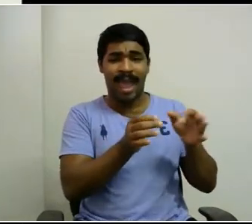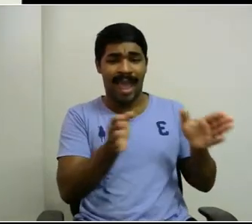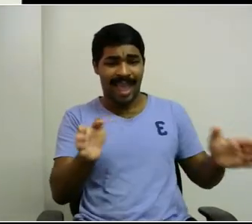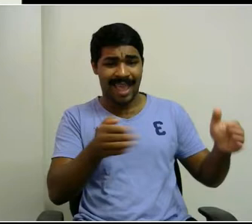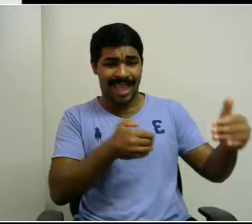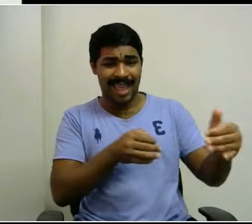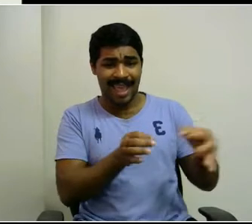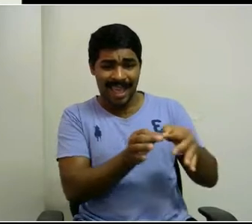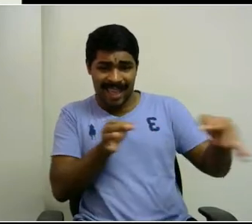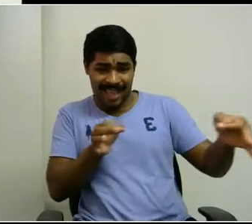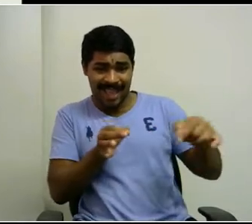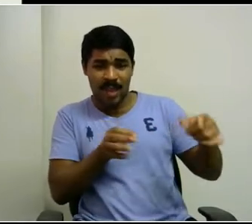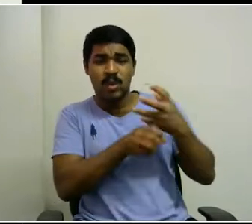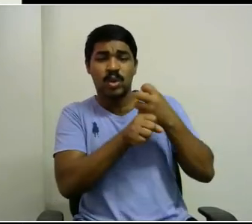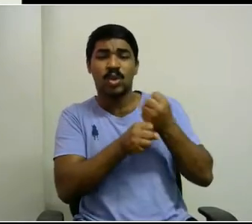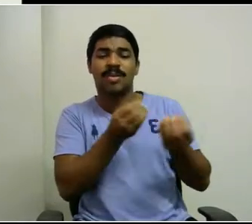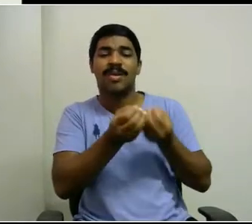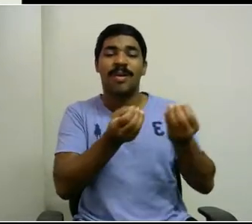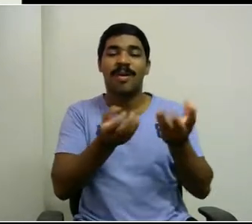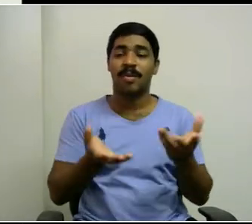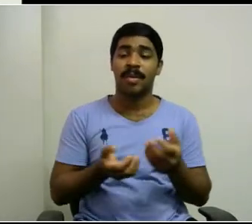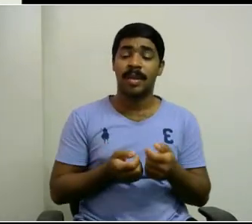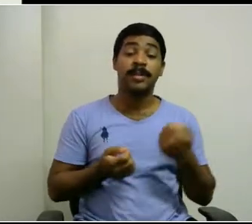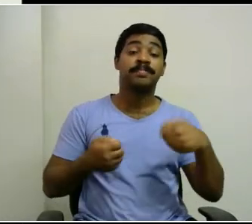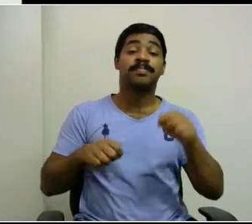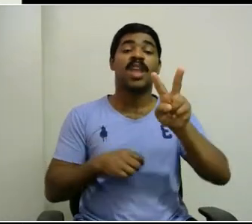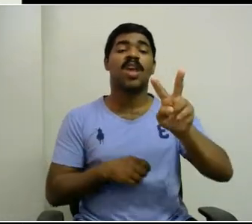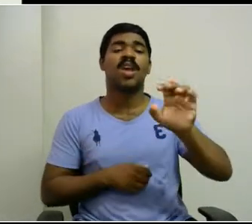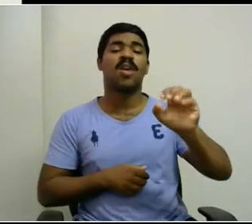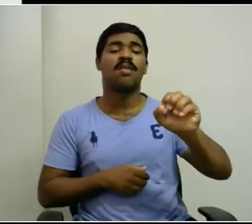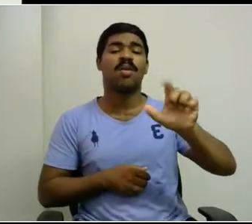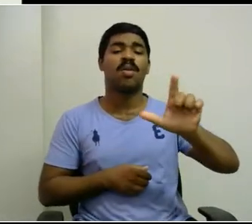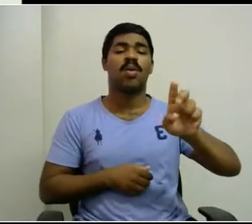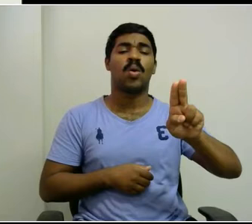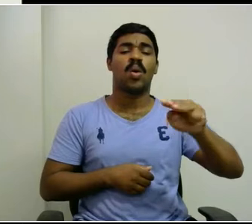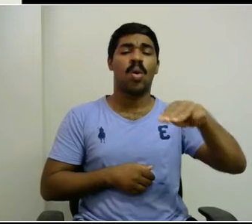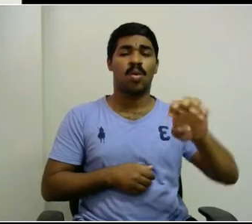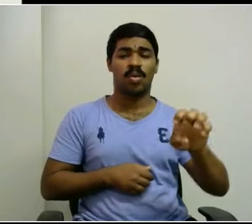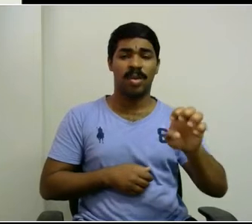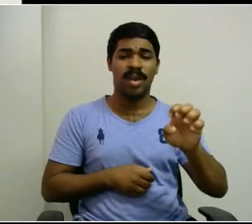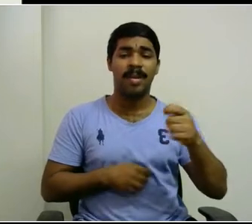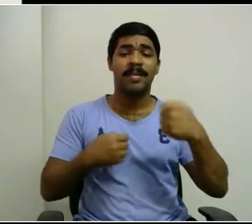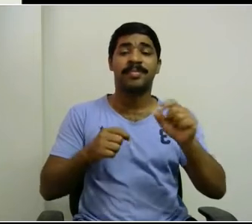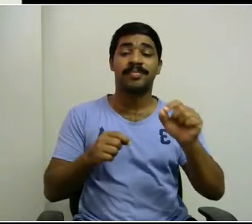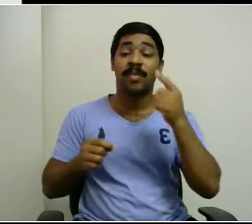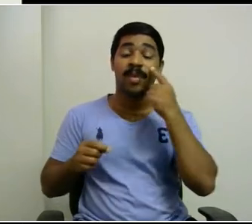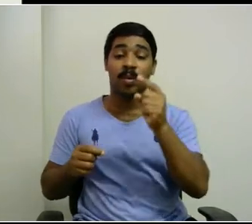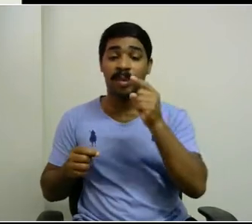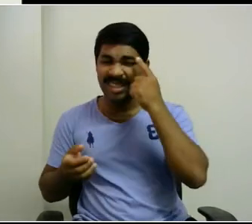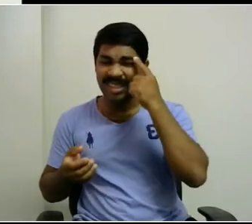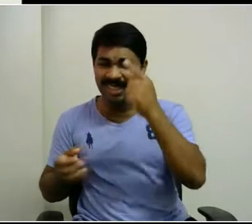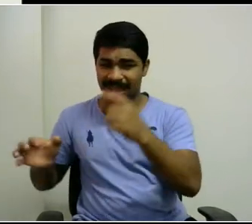né? Bom, a fórmula para calcular um volume, ela é a área de um prisma, né, regular, é a área da base vezes a